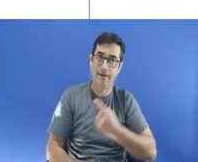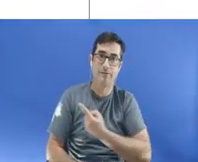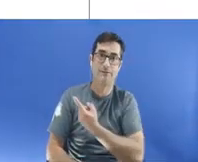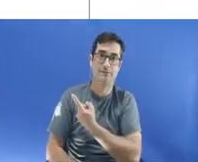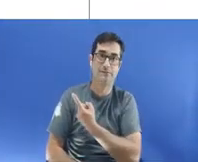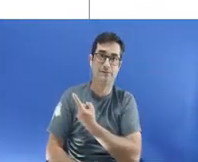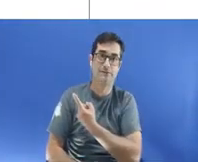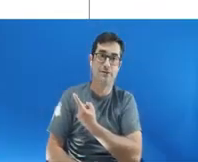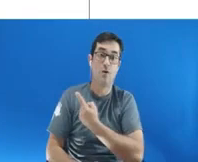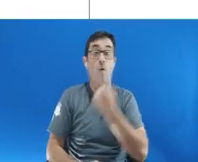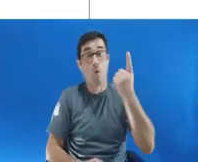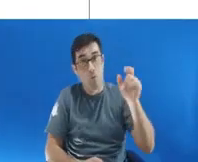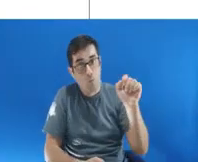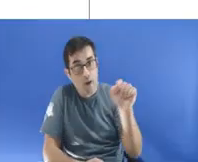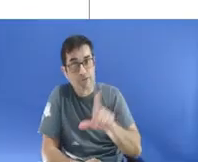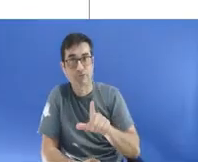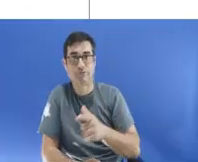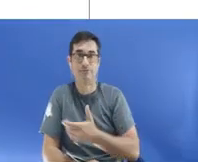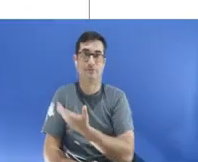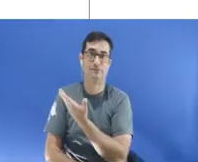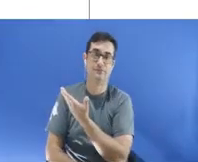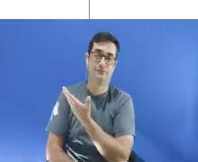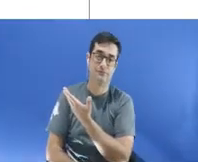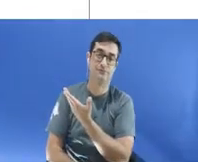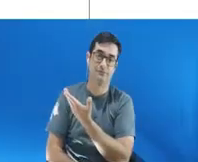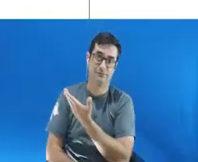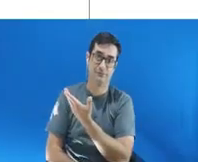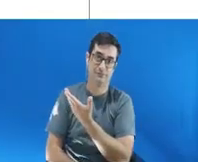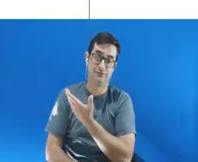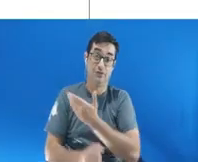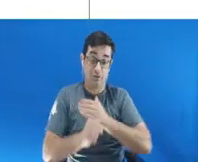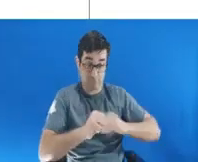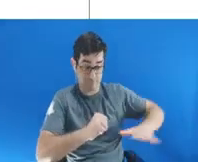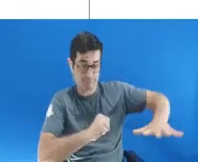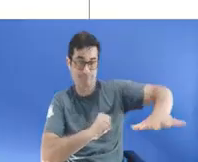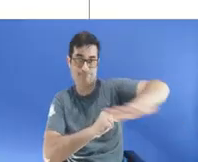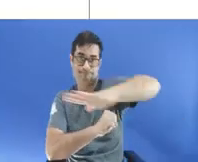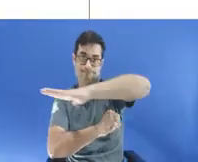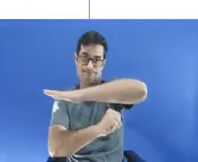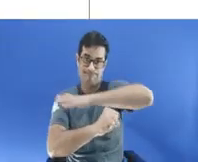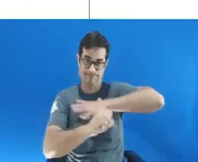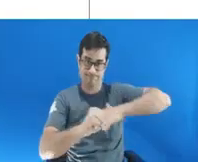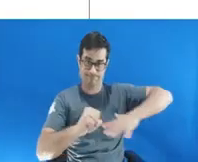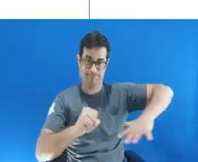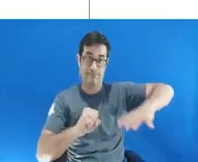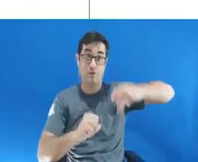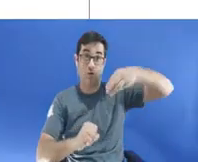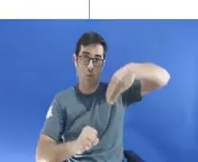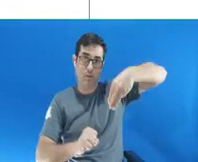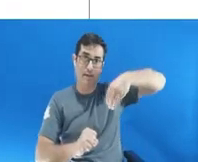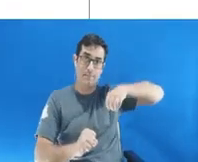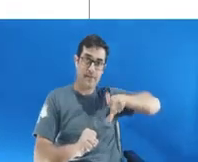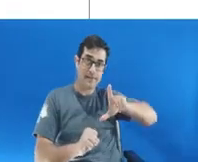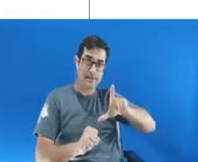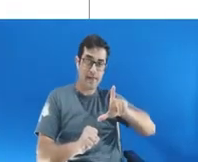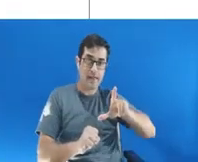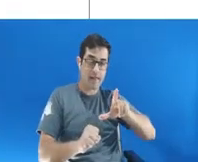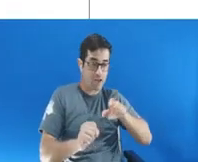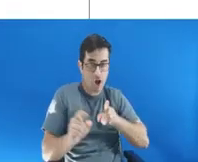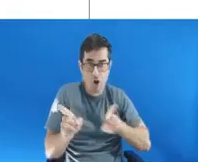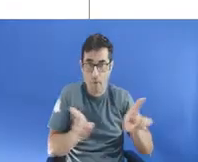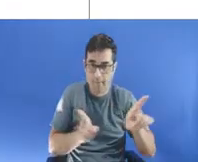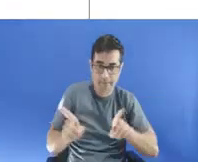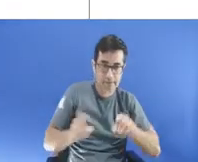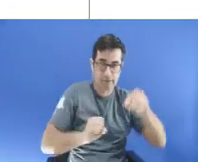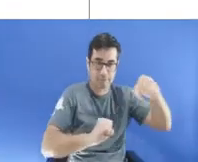orientação espacial. Então, o P, eu tenho um alter no eixo, sob o eixo Z,